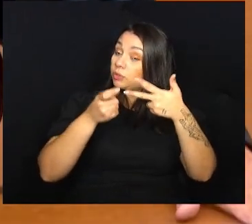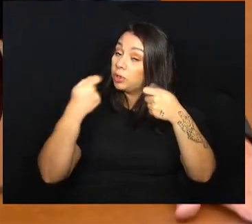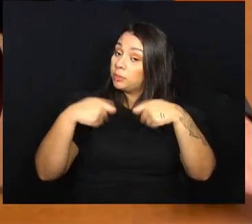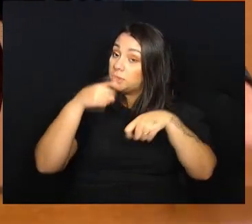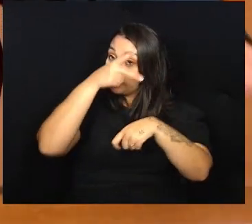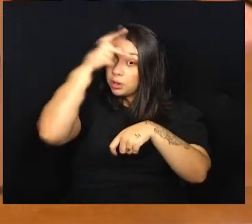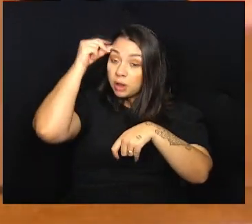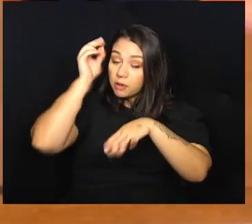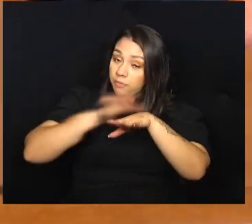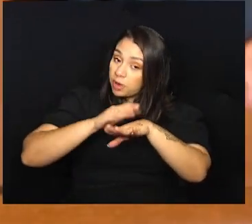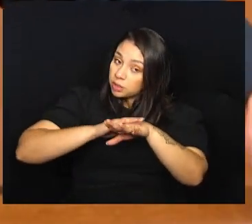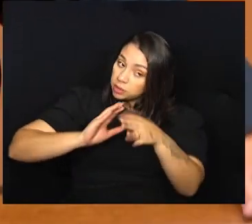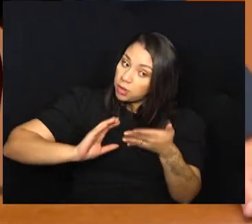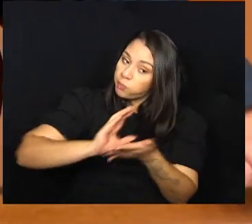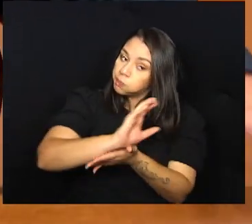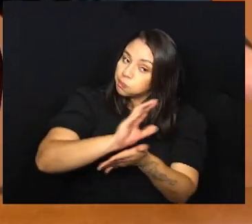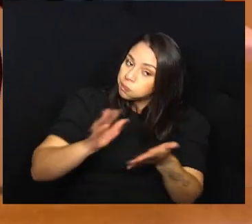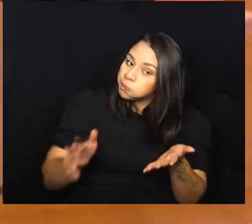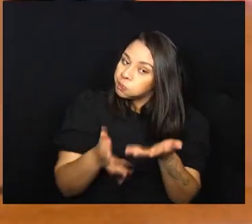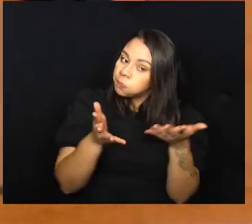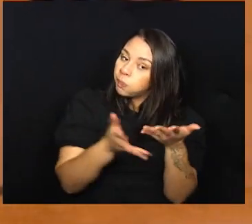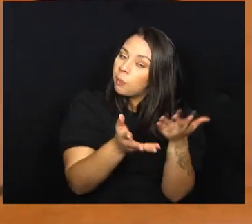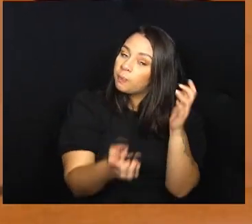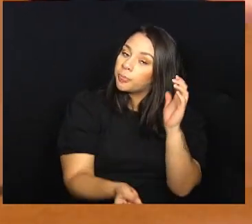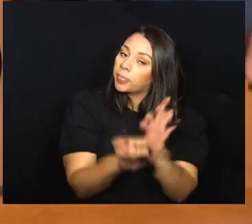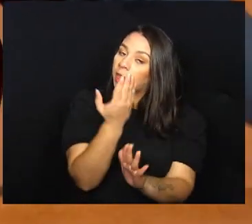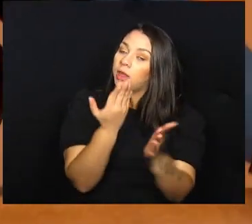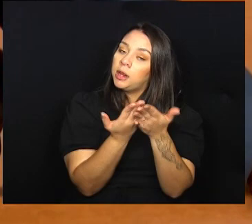o fomento, faça o edital,